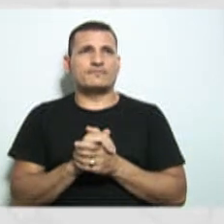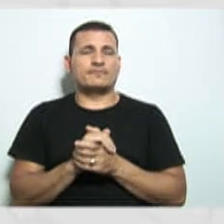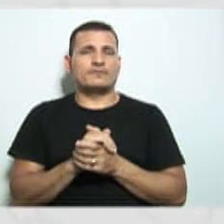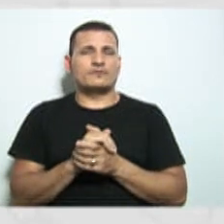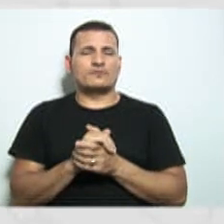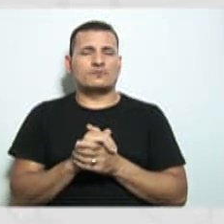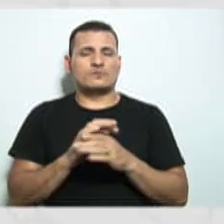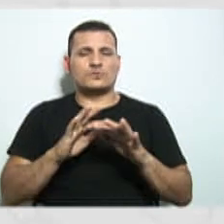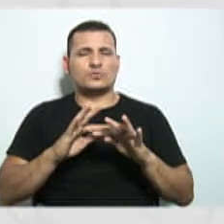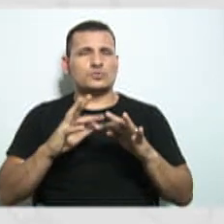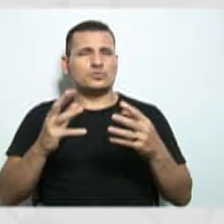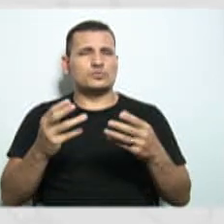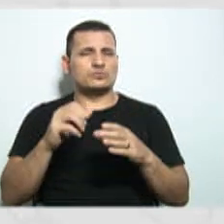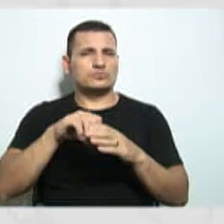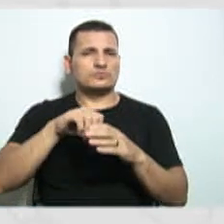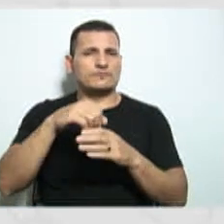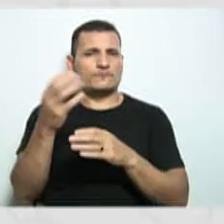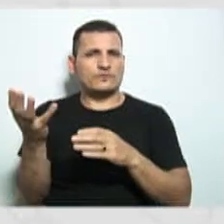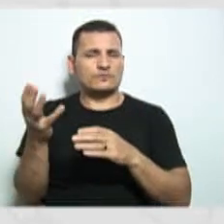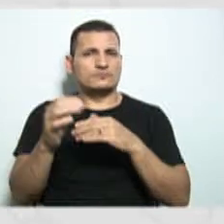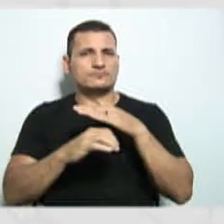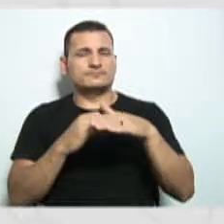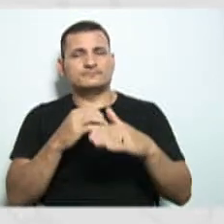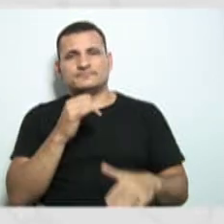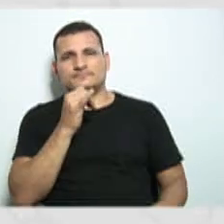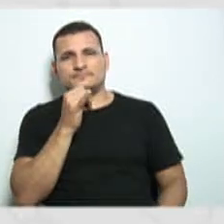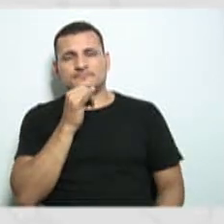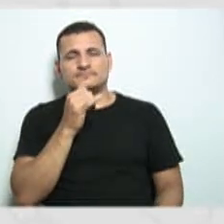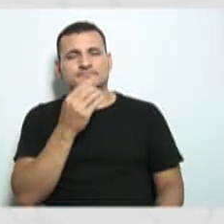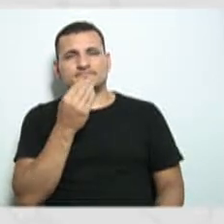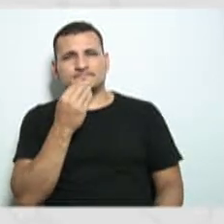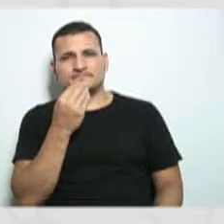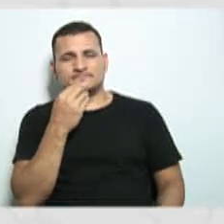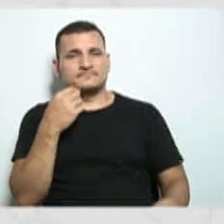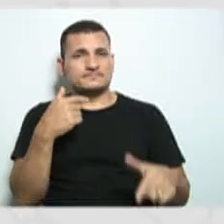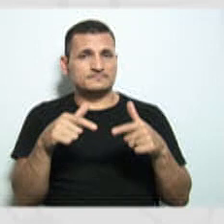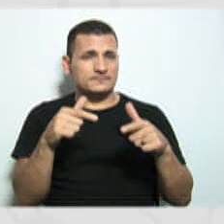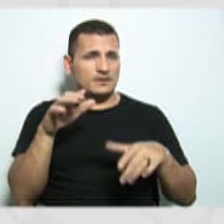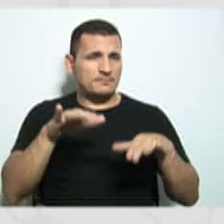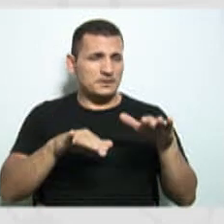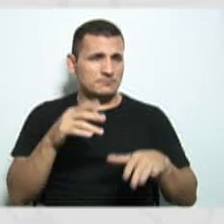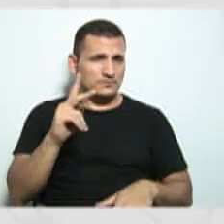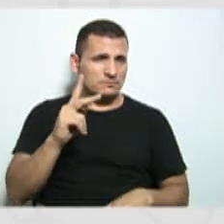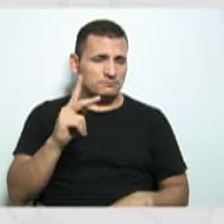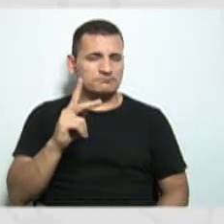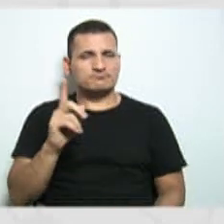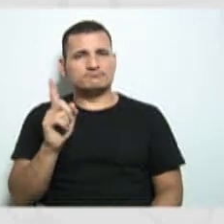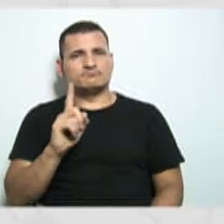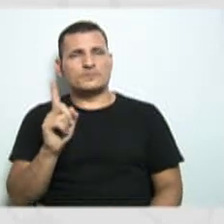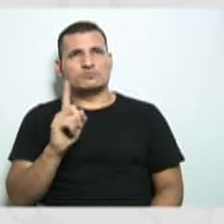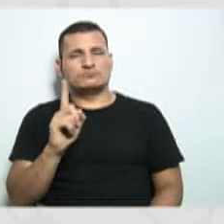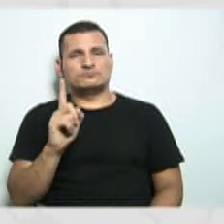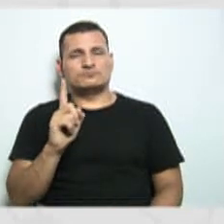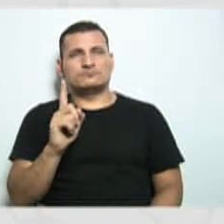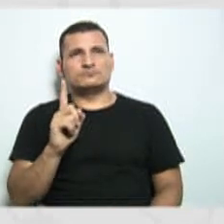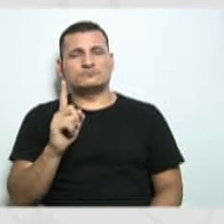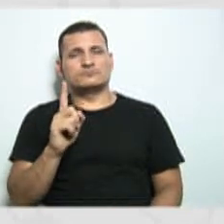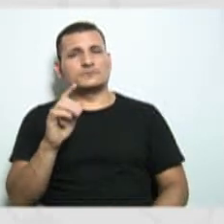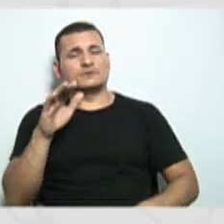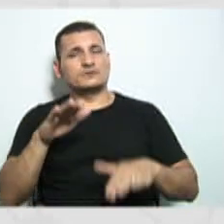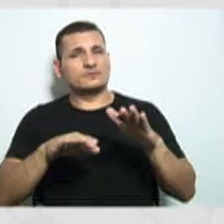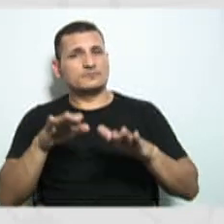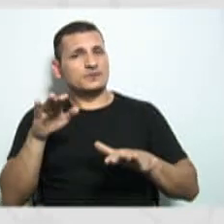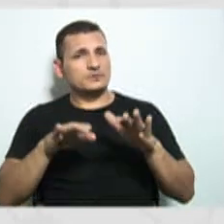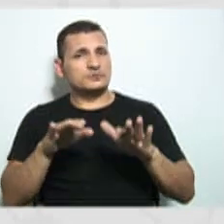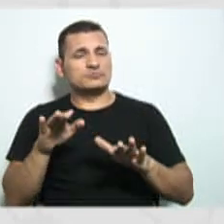veja bem, uma oportunidade de emprego depende de você? Claro que não. Né? Depende de